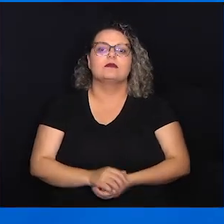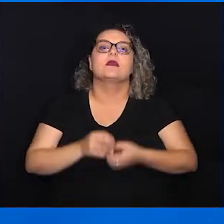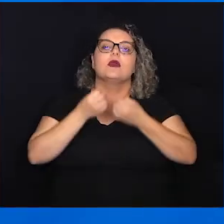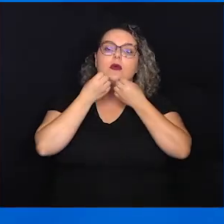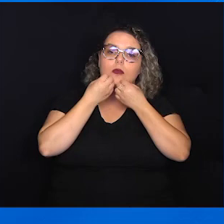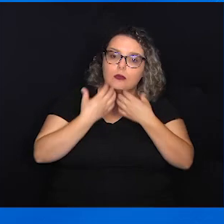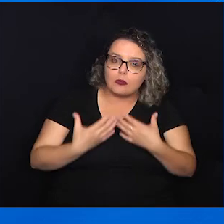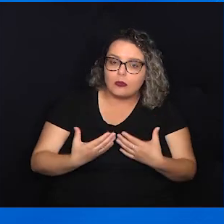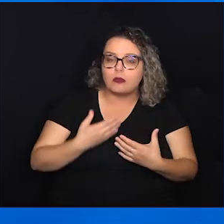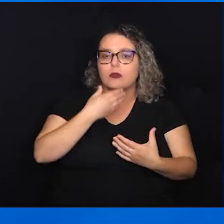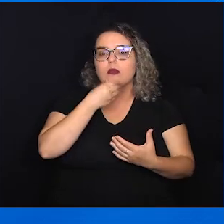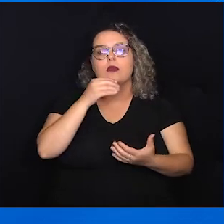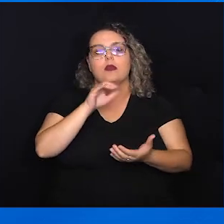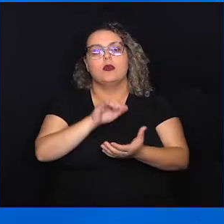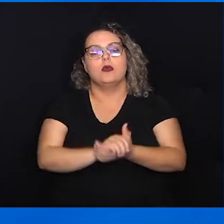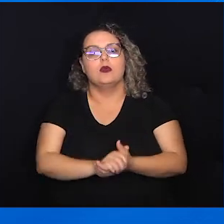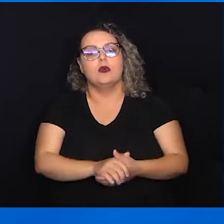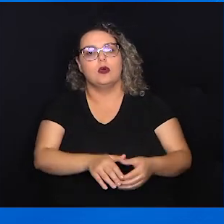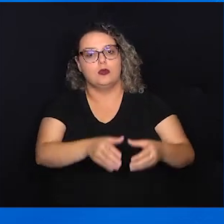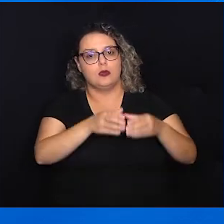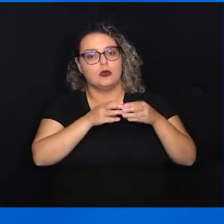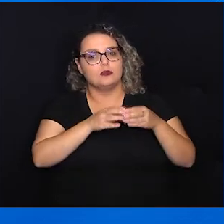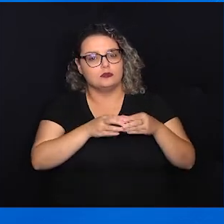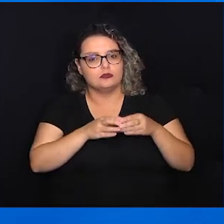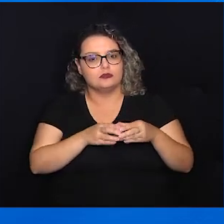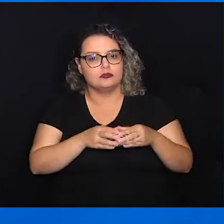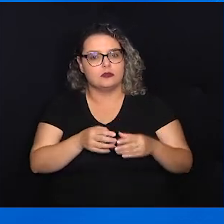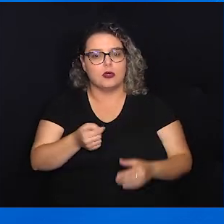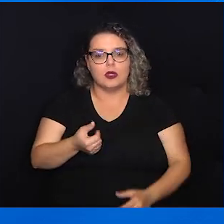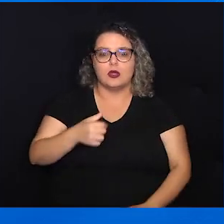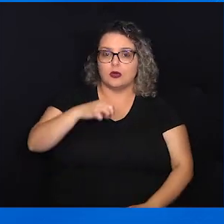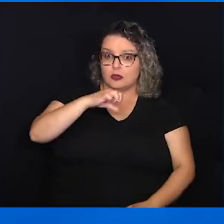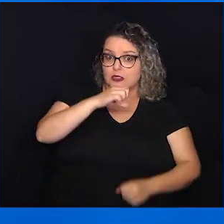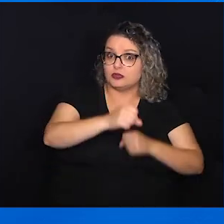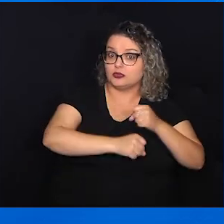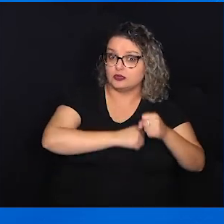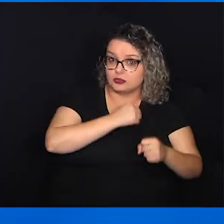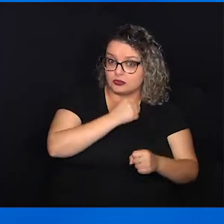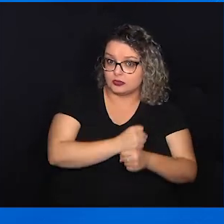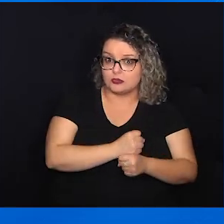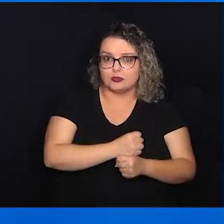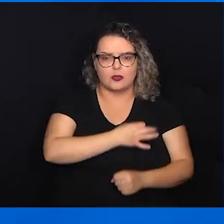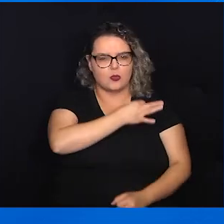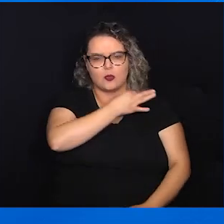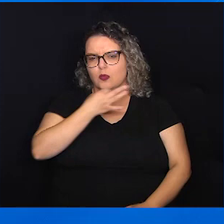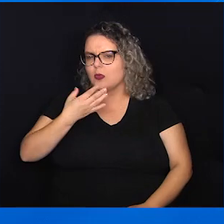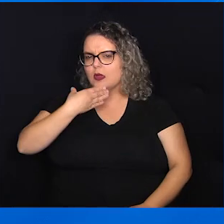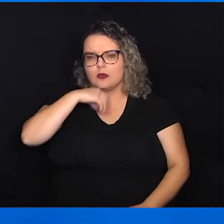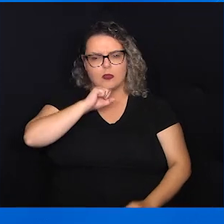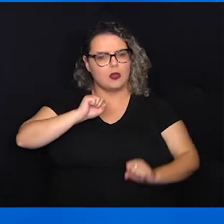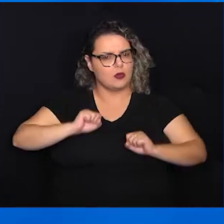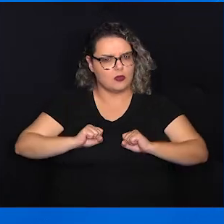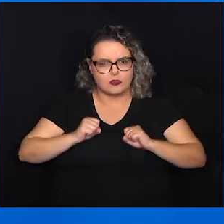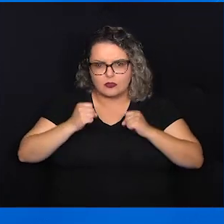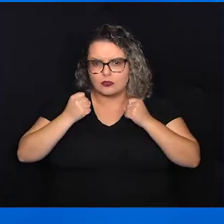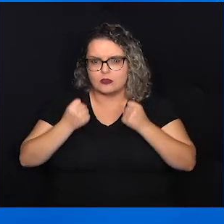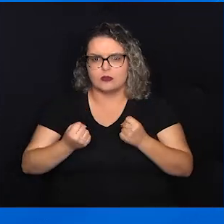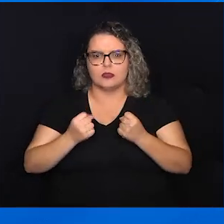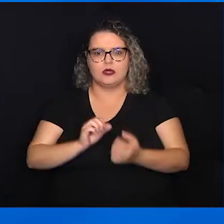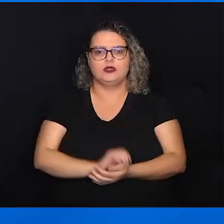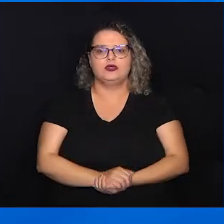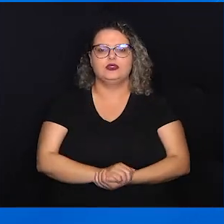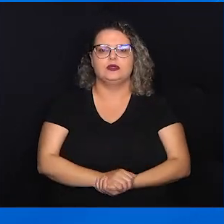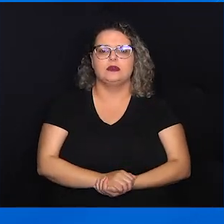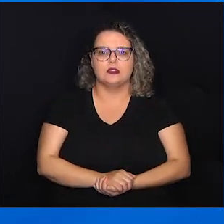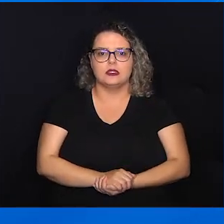Bom, o que falar do Rubens? O Rubens é um bom marido, uma pessoa com a qual eu convivo há praticamente quase